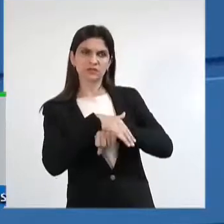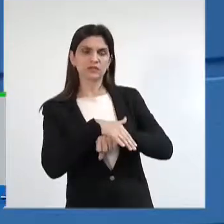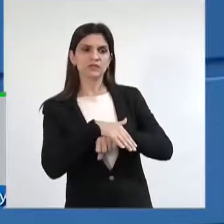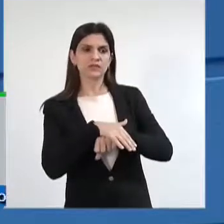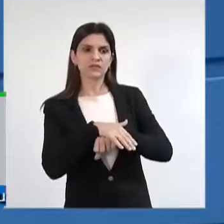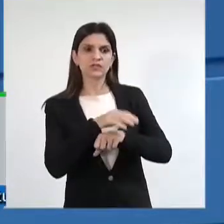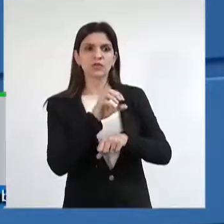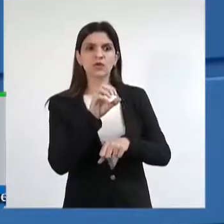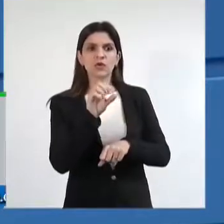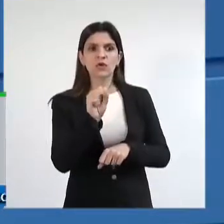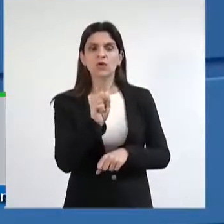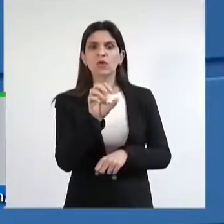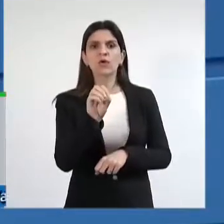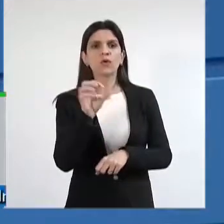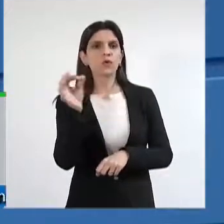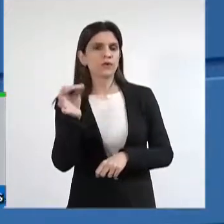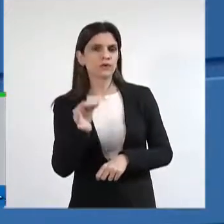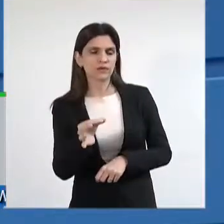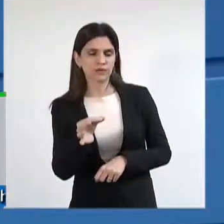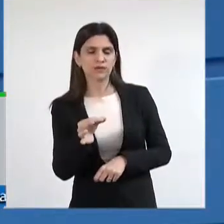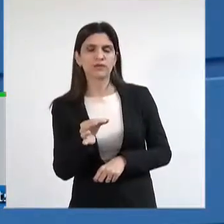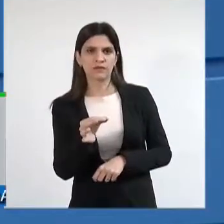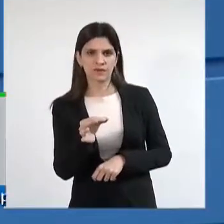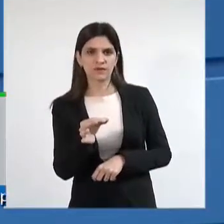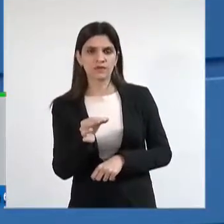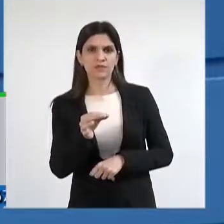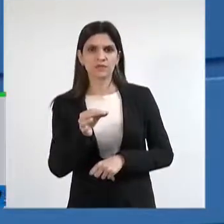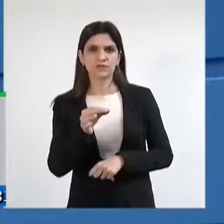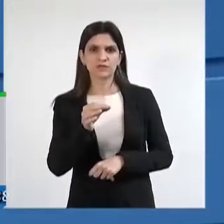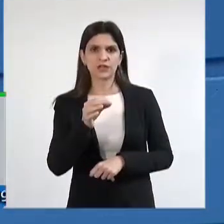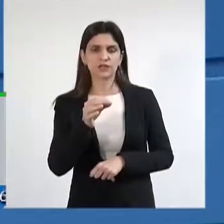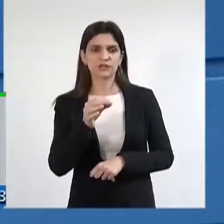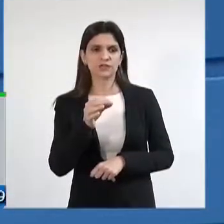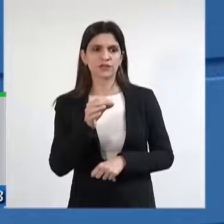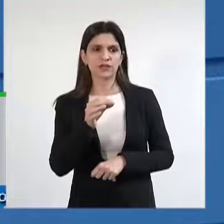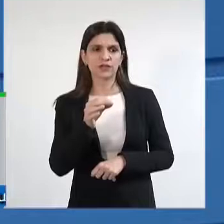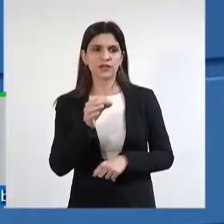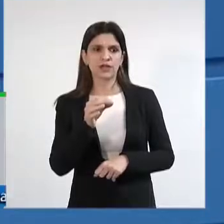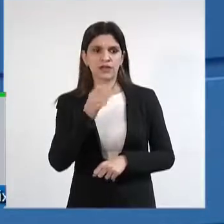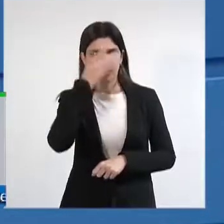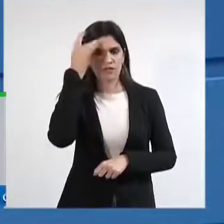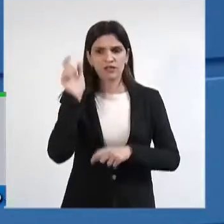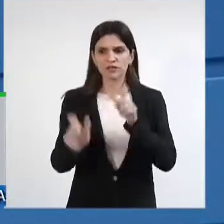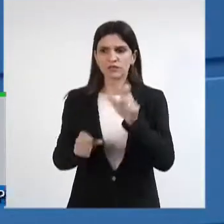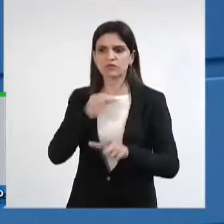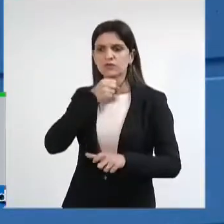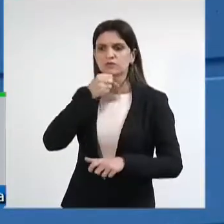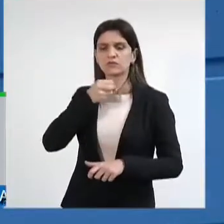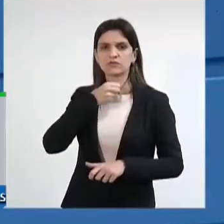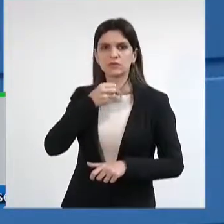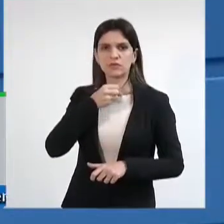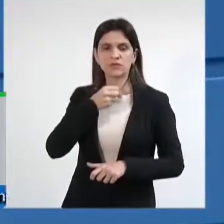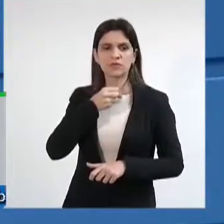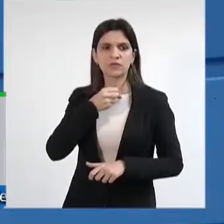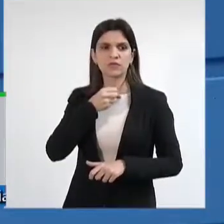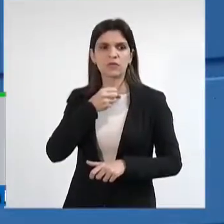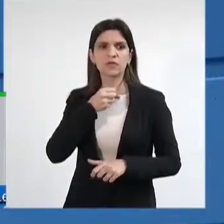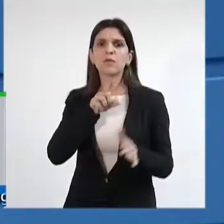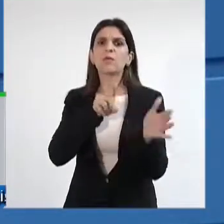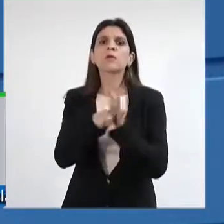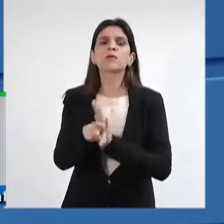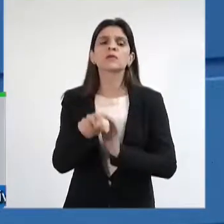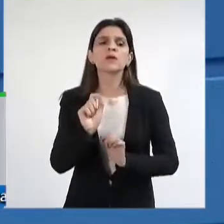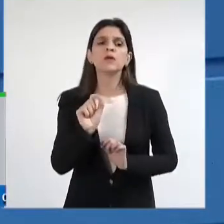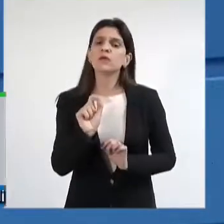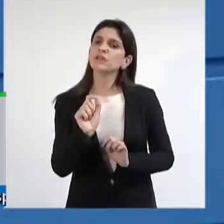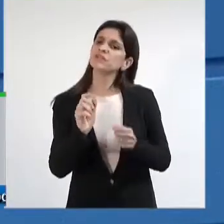80% das pessoas que a Globo entrevistou perguntou o que estava fazendo, não sabia. Não, me convidaram, me chamaram, eu vim aqui, mas não